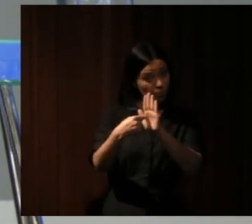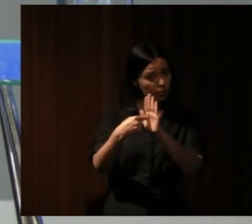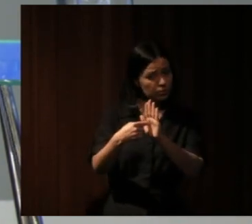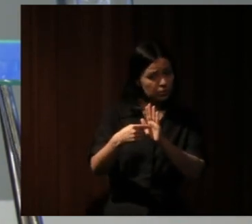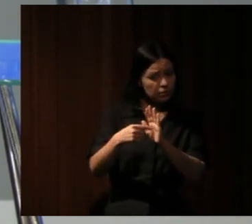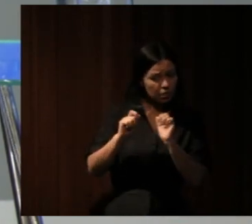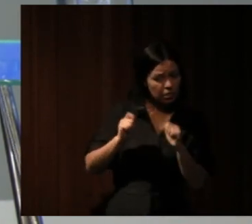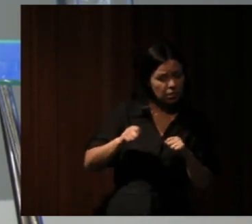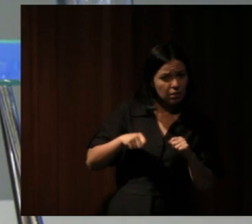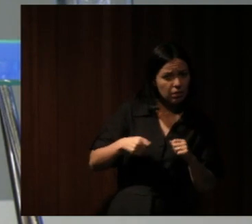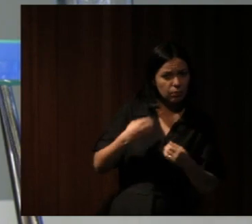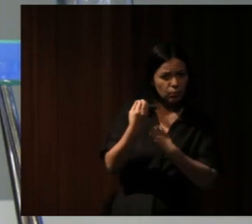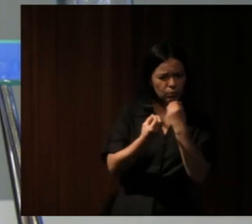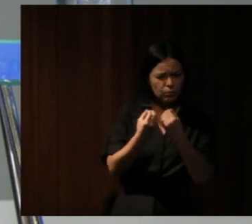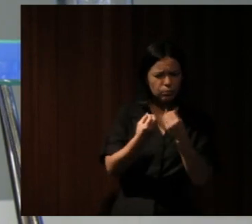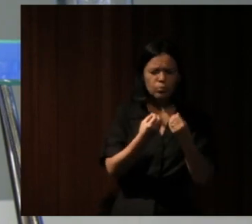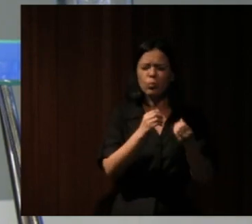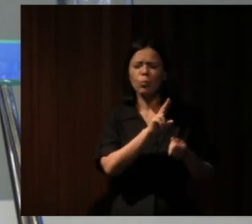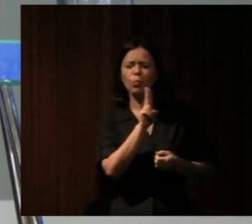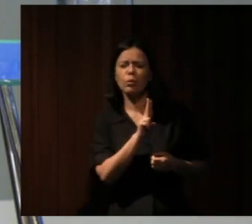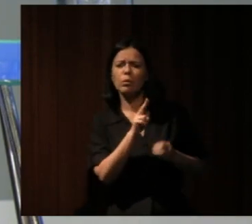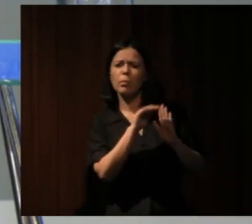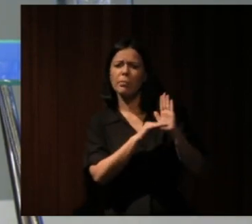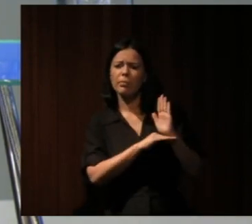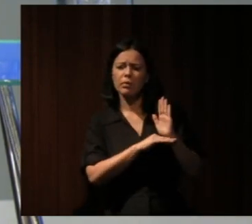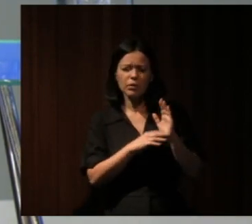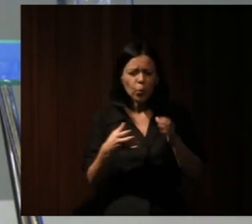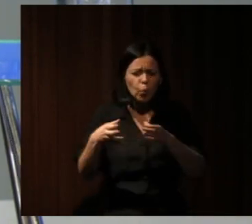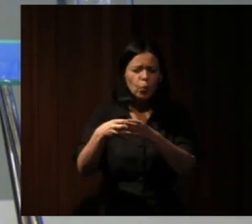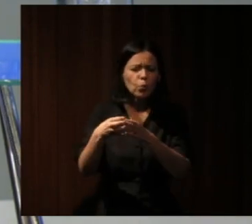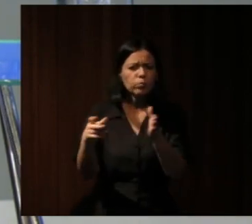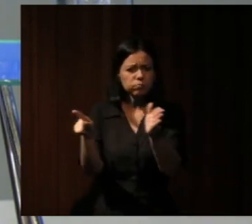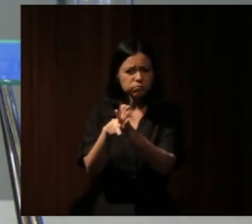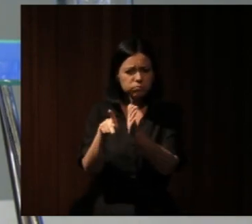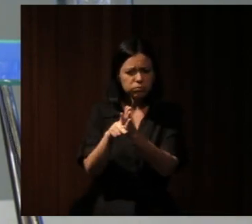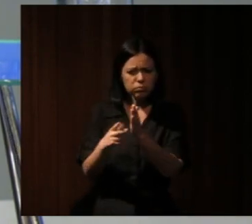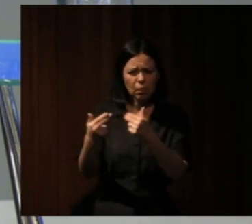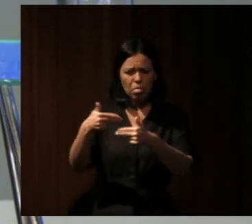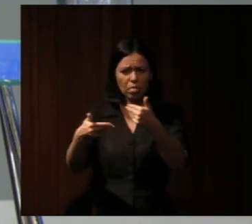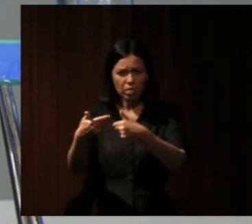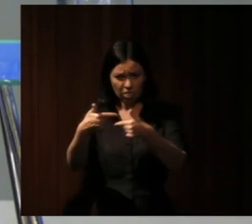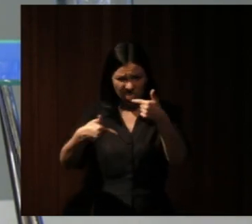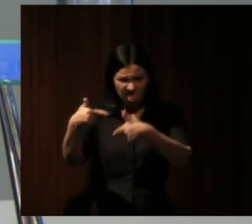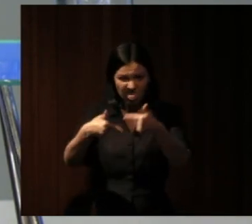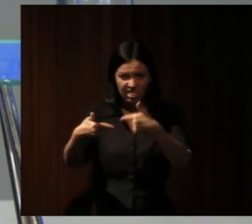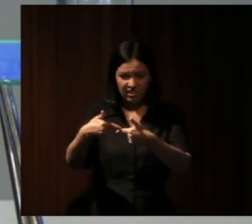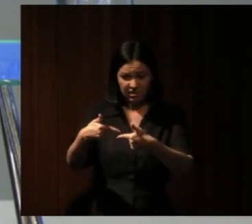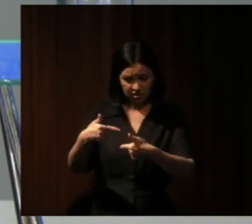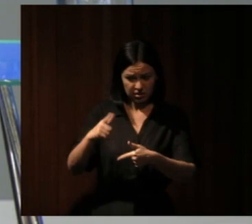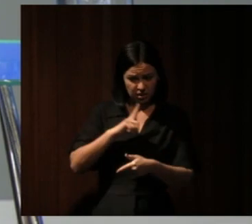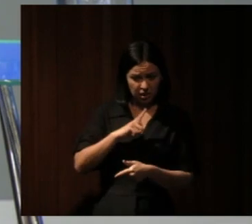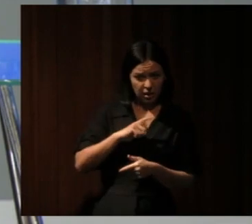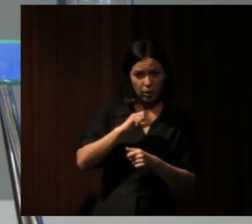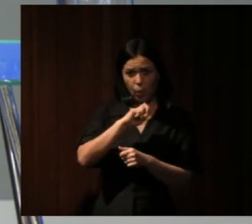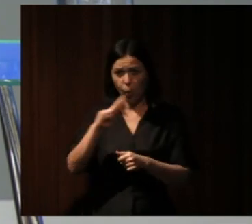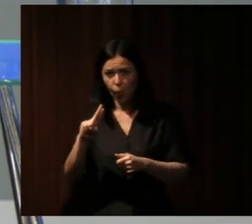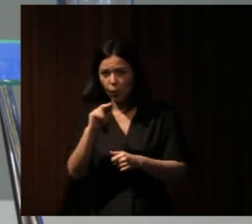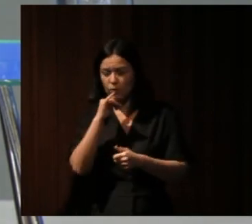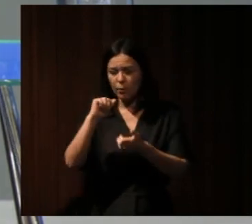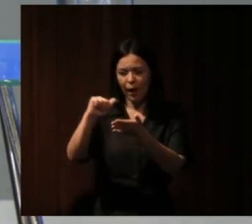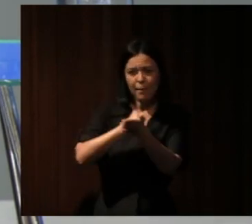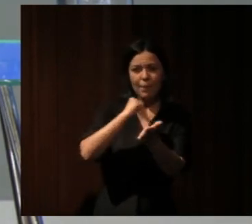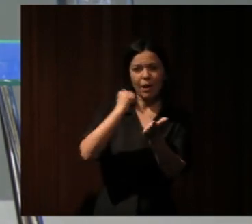funcionando esses mecanismos essas comunidades continuam existindo é claro que no formato hoje no modelo como funciona eh